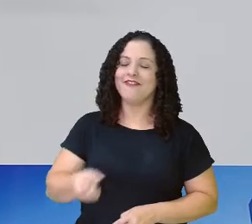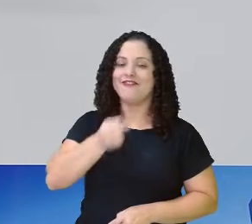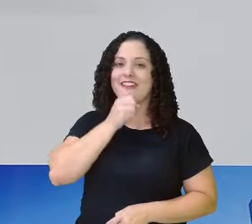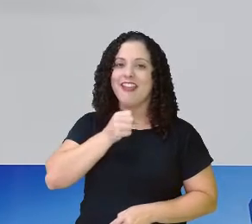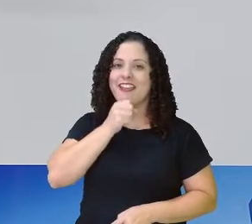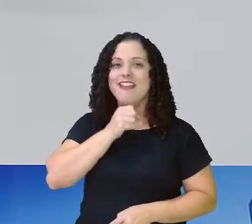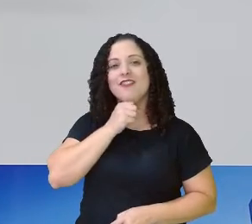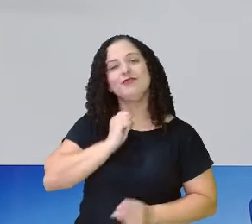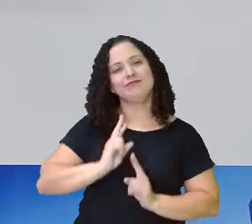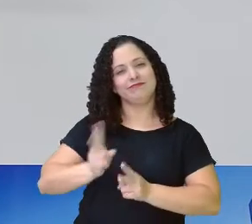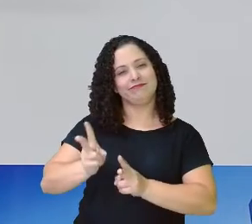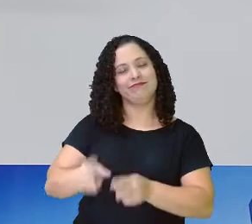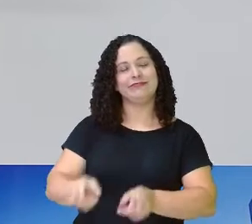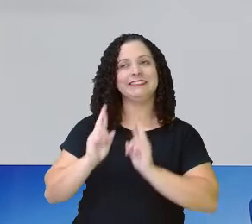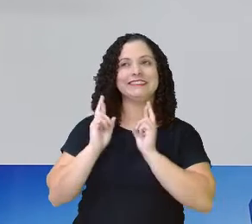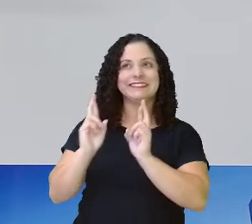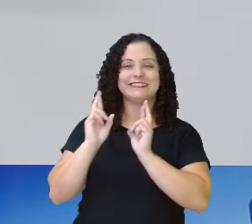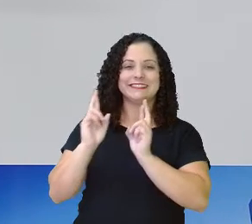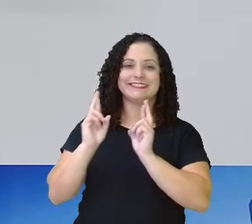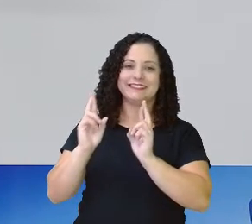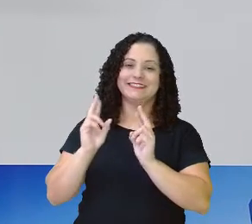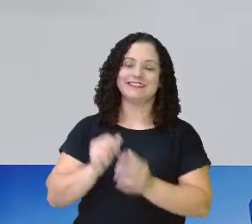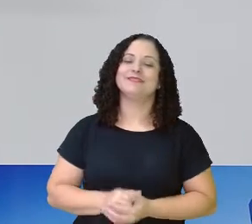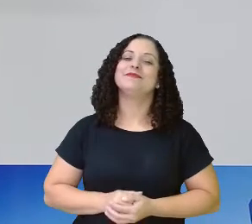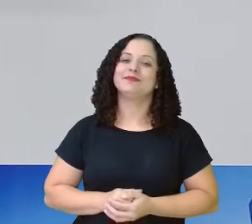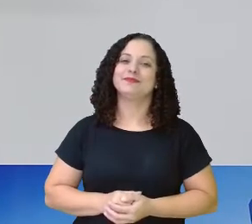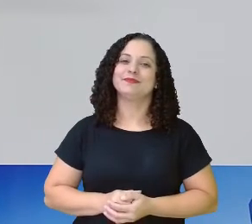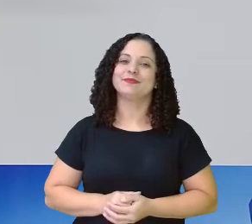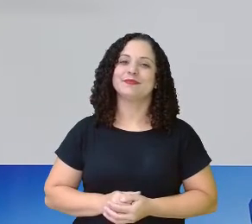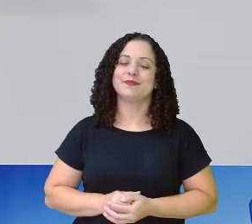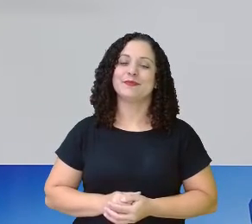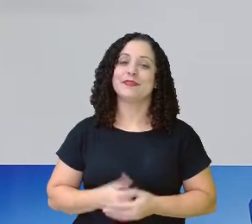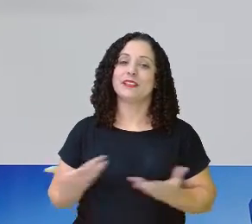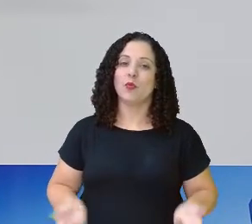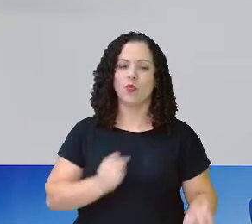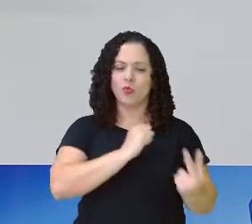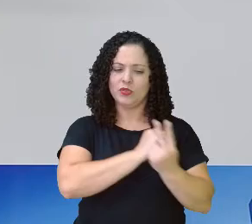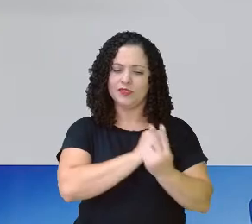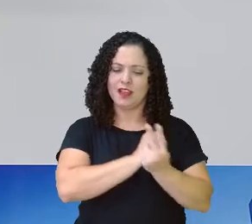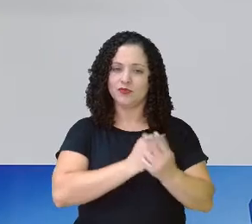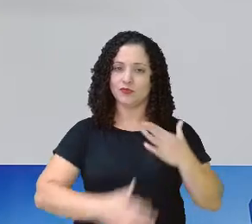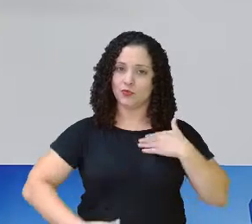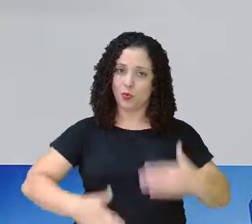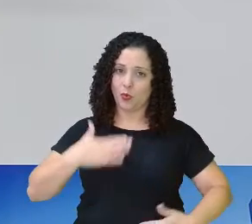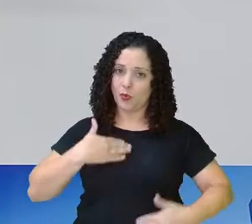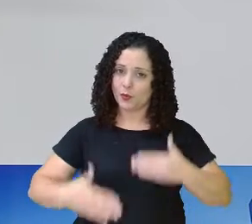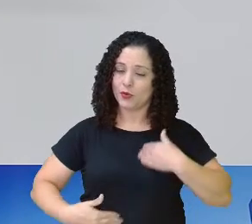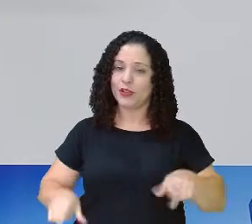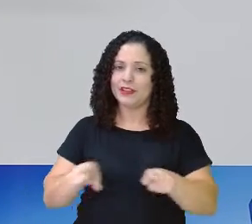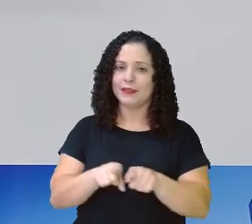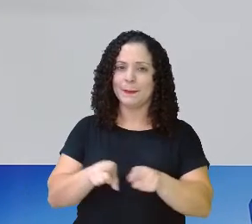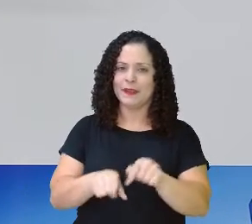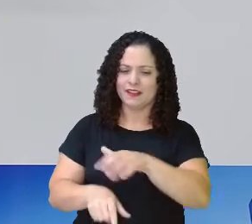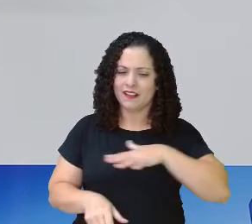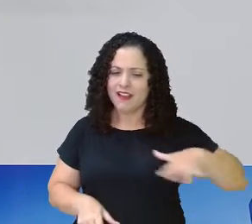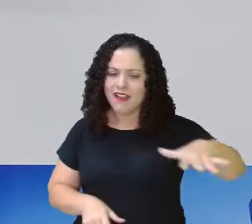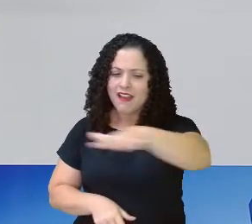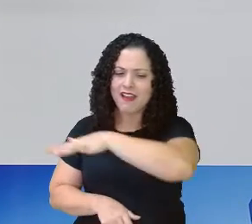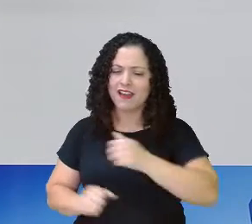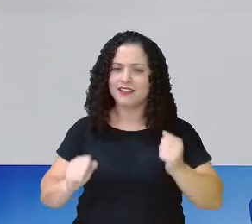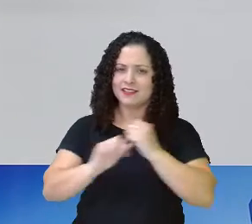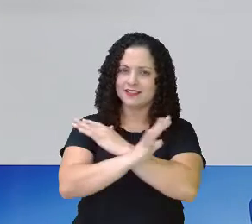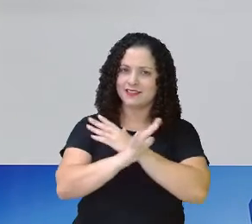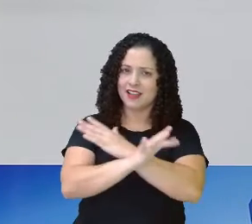por isso, tá? Então, ter esses cuidados do corpo e também da cidade para com as